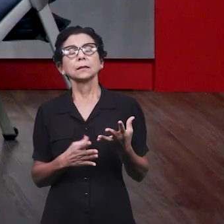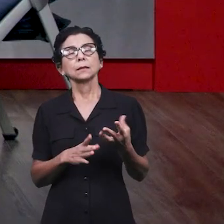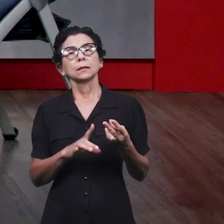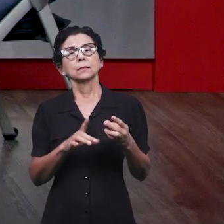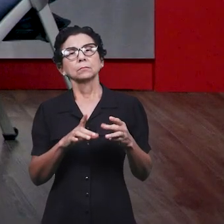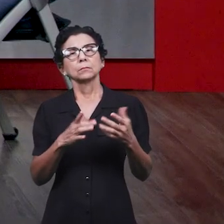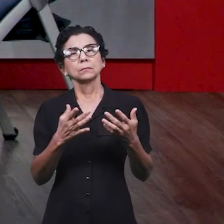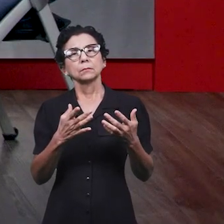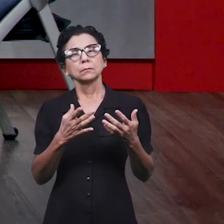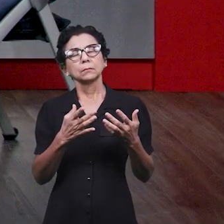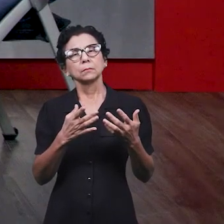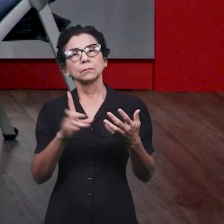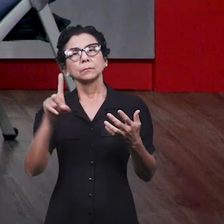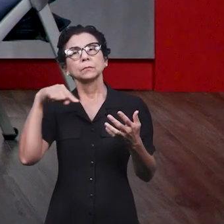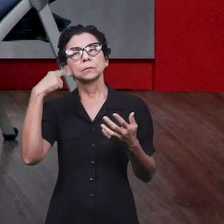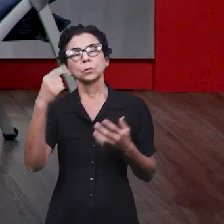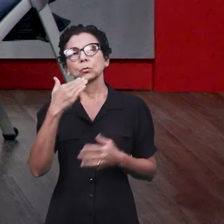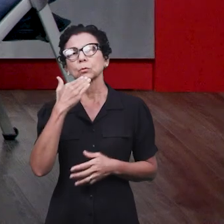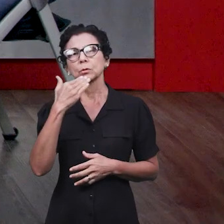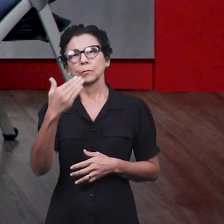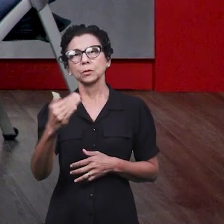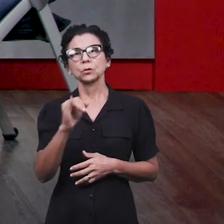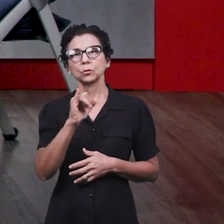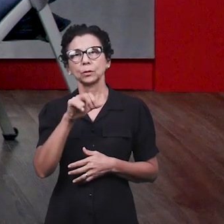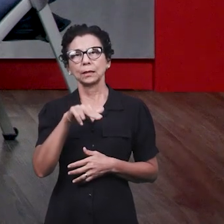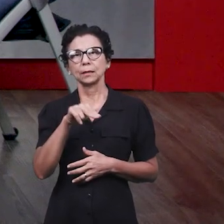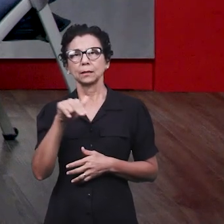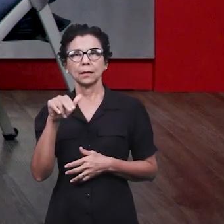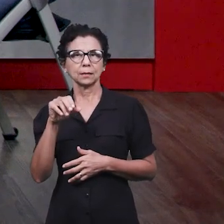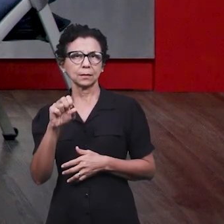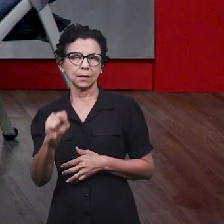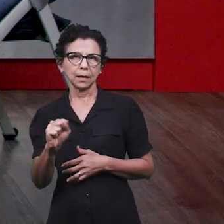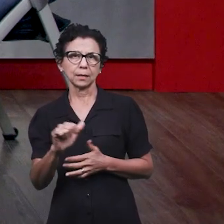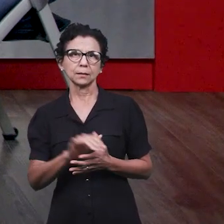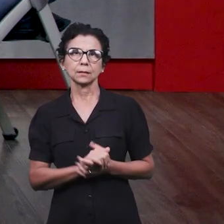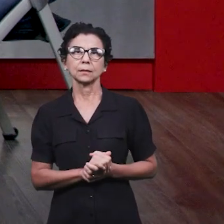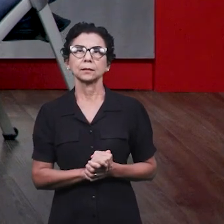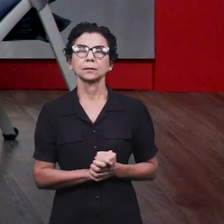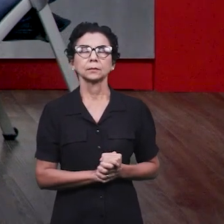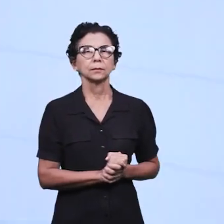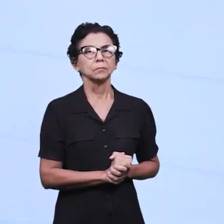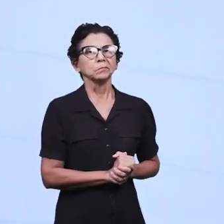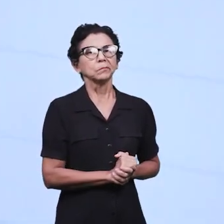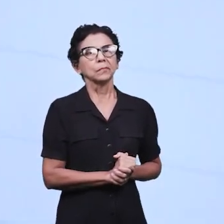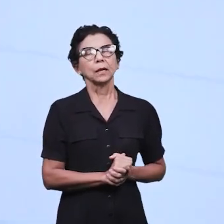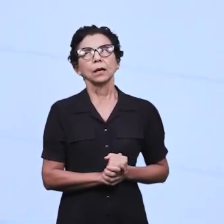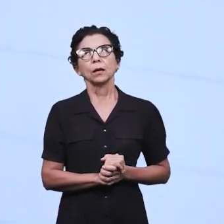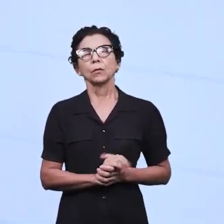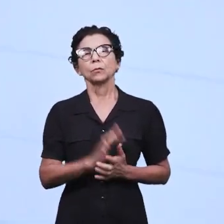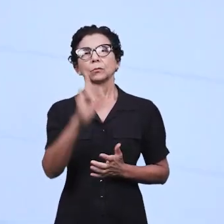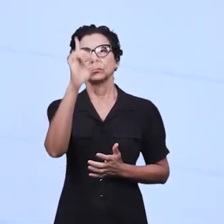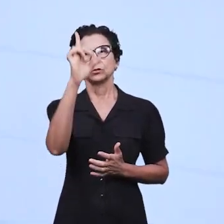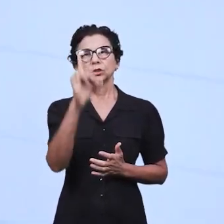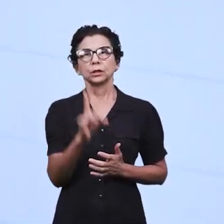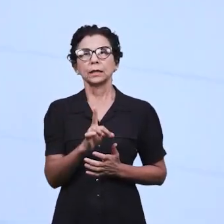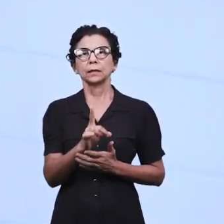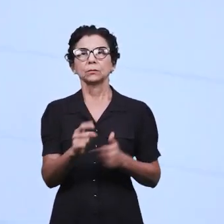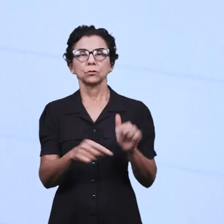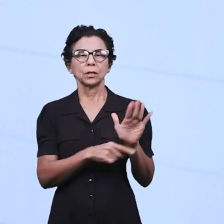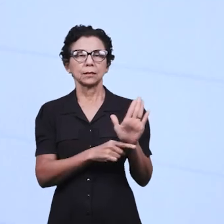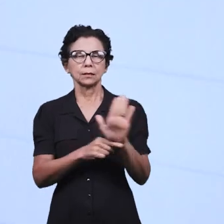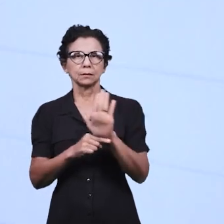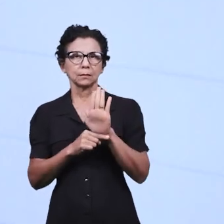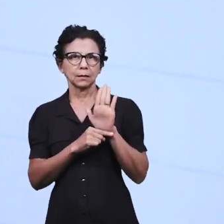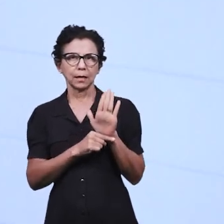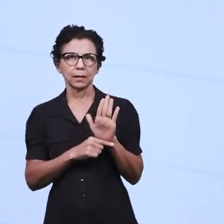para depois requerer esse benefício no INSS. Não é um benefício previdenciário, é um benefício assistencial,